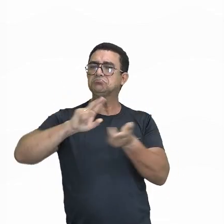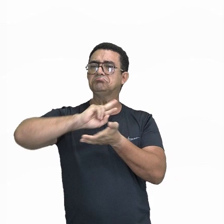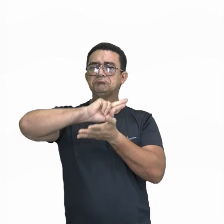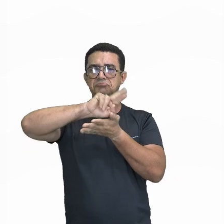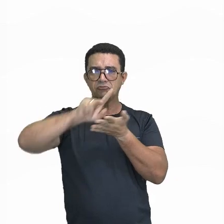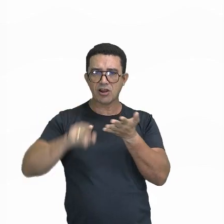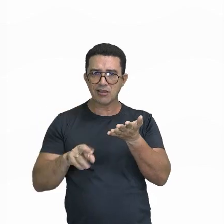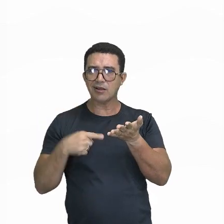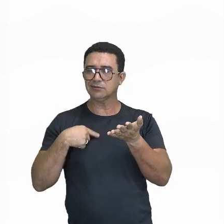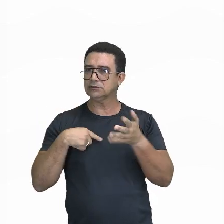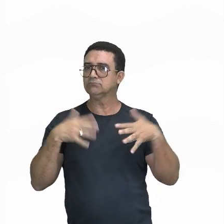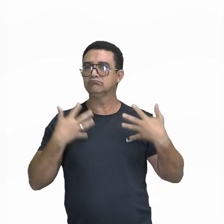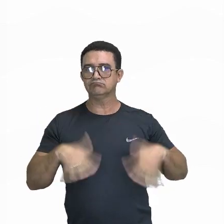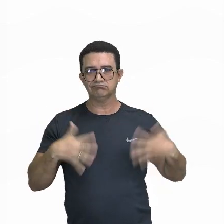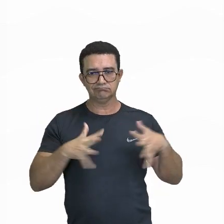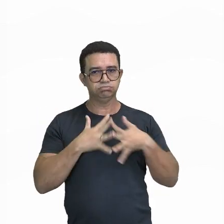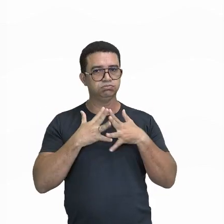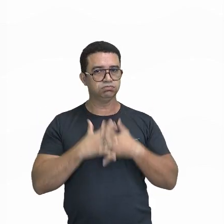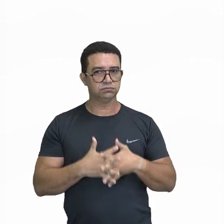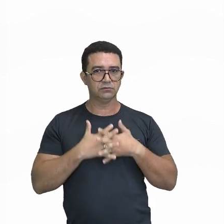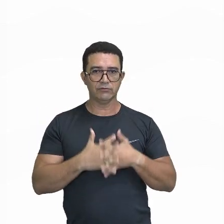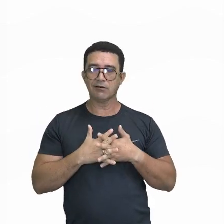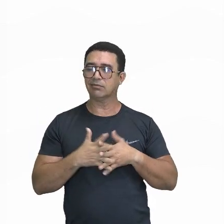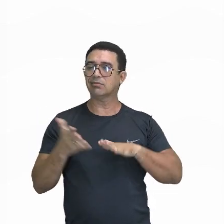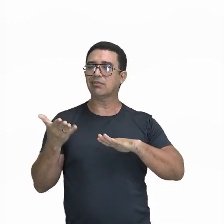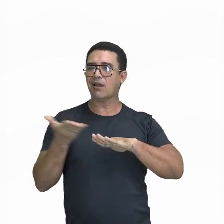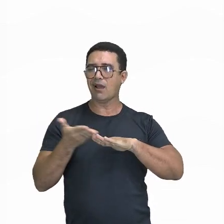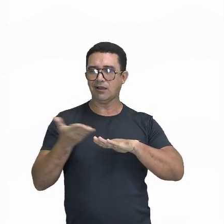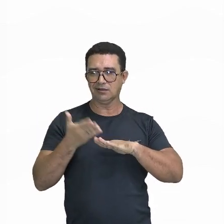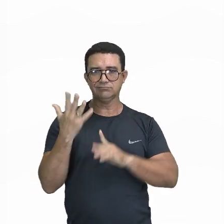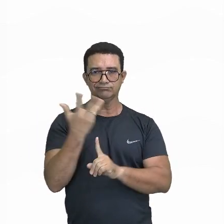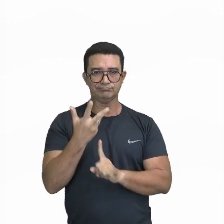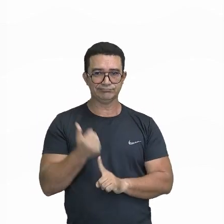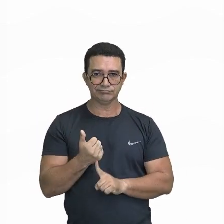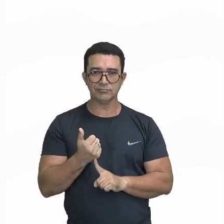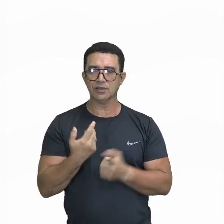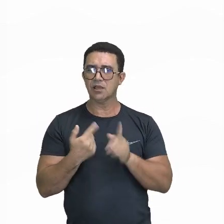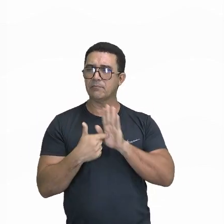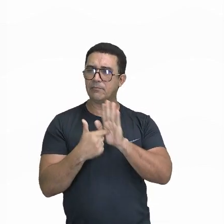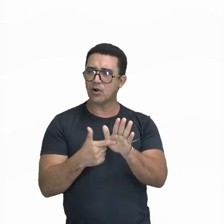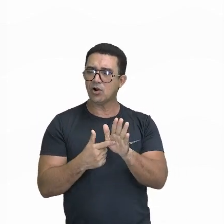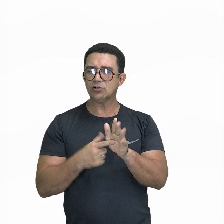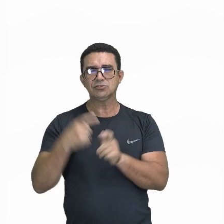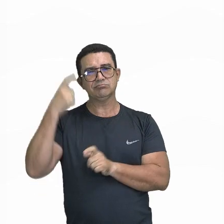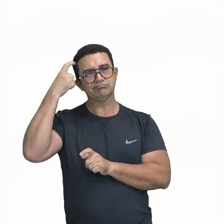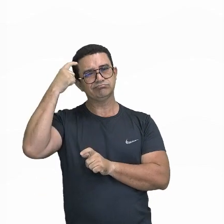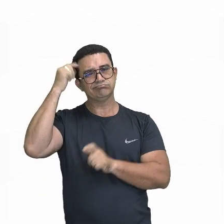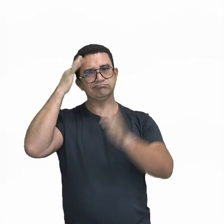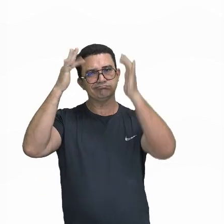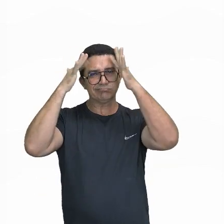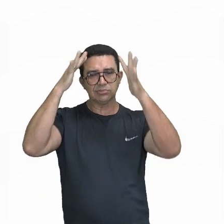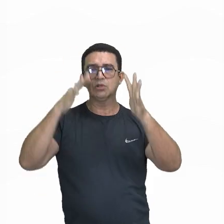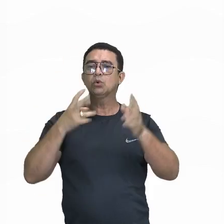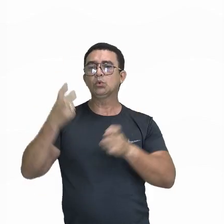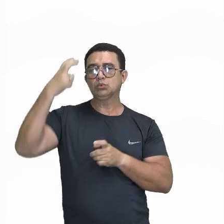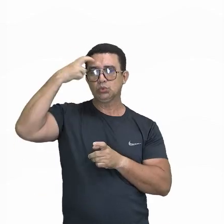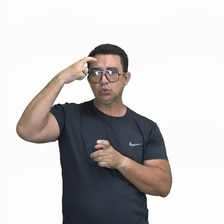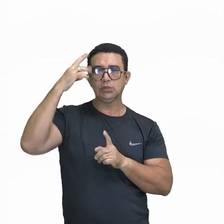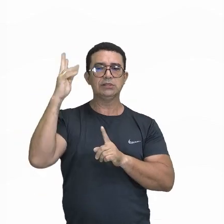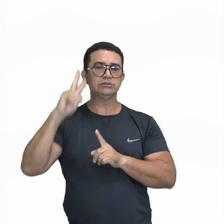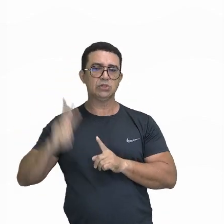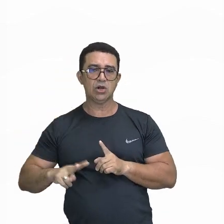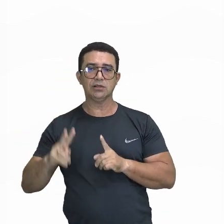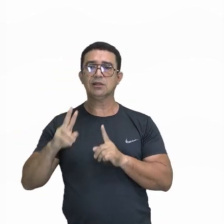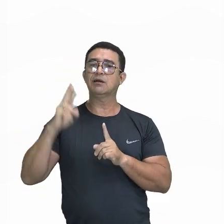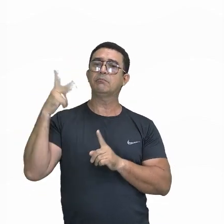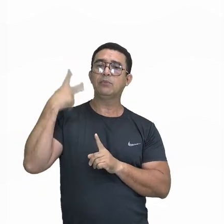universo complexo e plural da arte contemporânea, traduzindo reflexões sobre cultura, história, política,